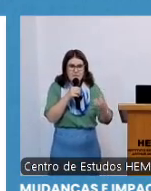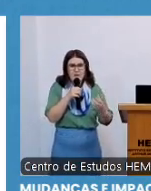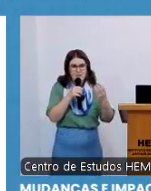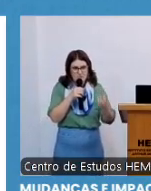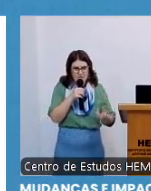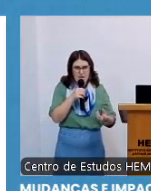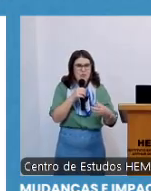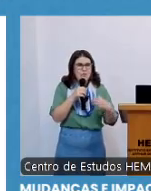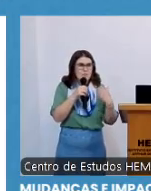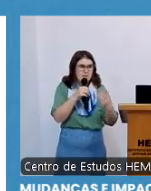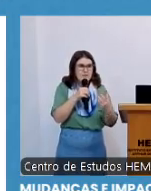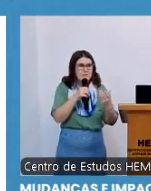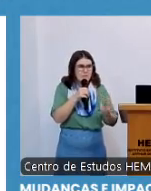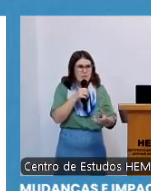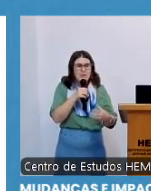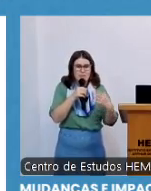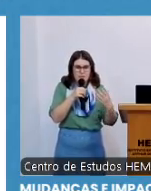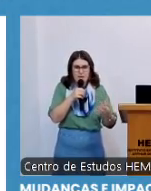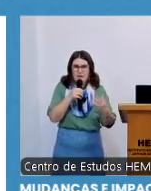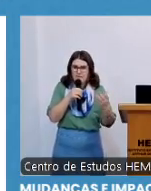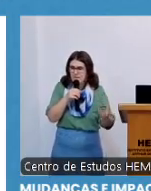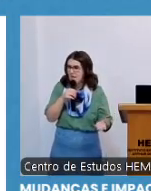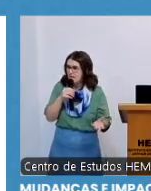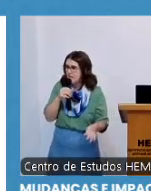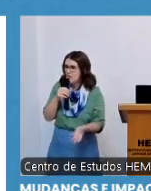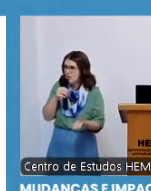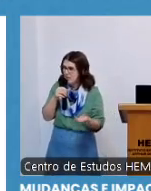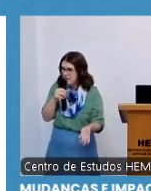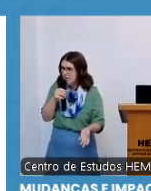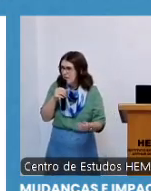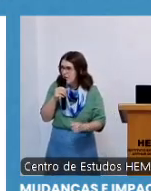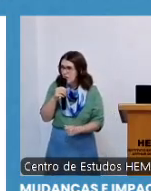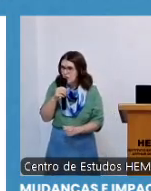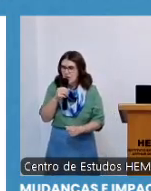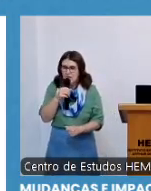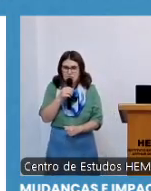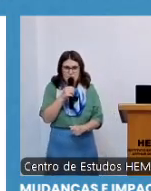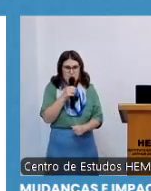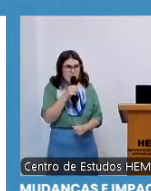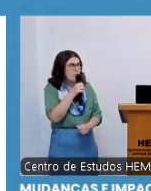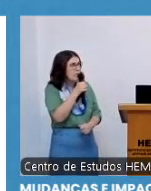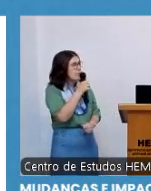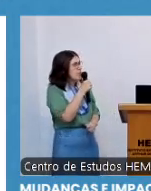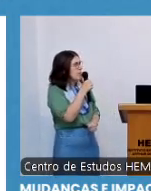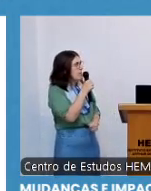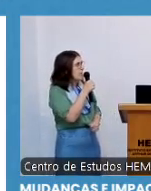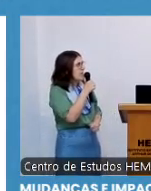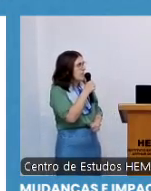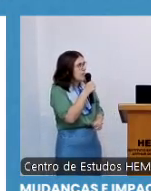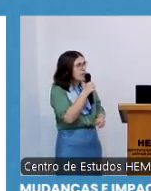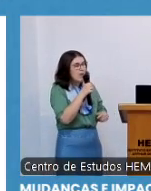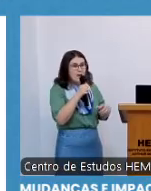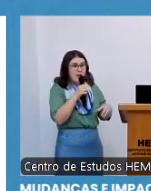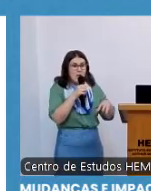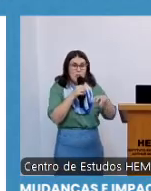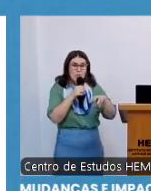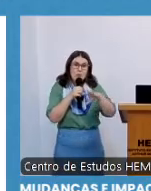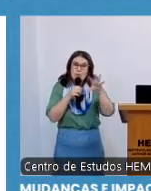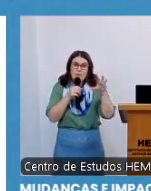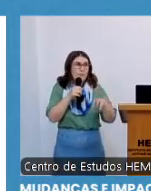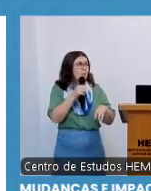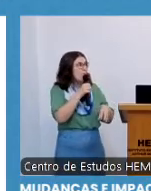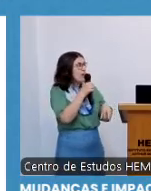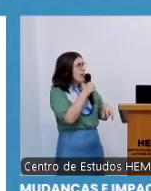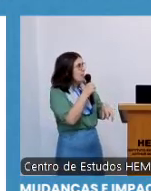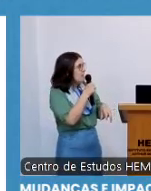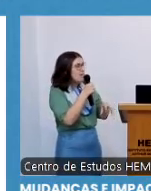nos aspectos éticos, principalmente focados na garantia dos direitos dos participantes de pesquisa.